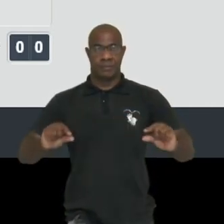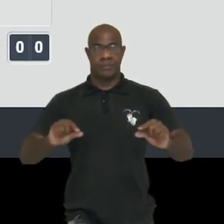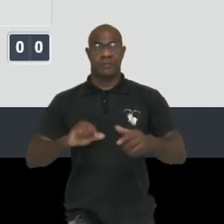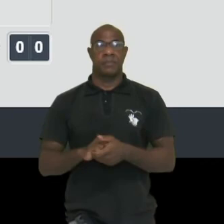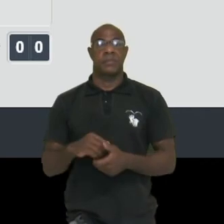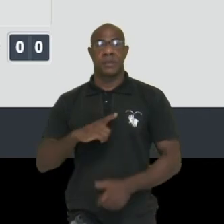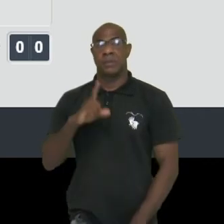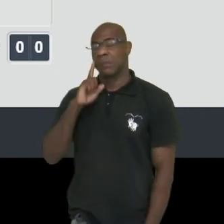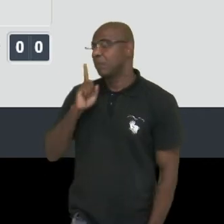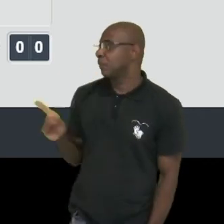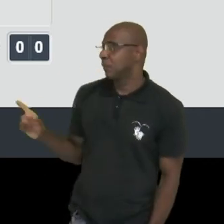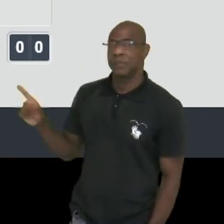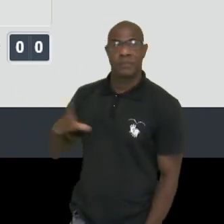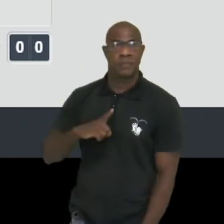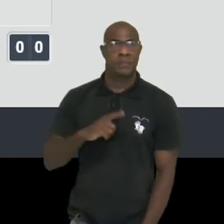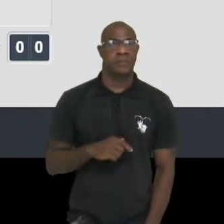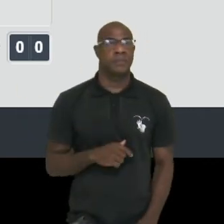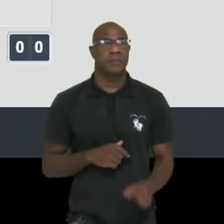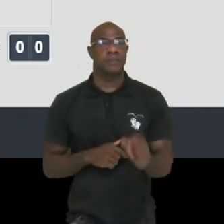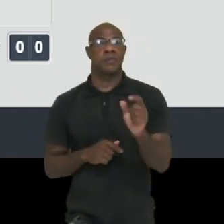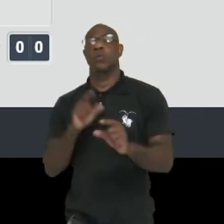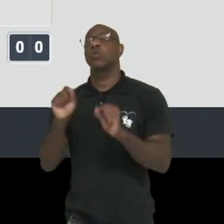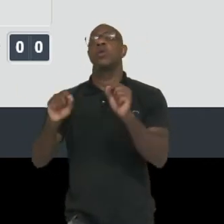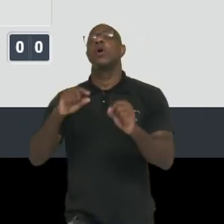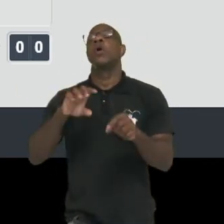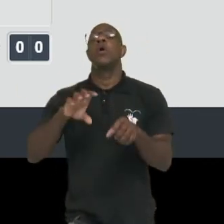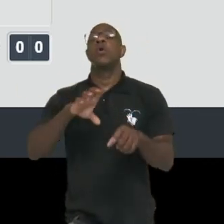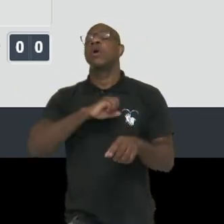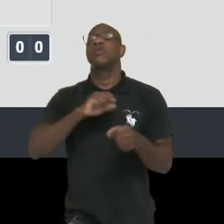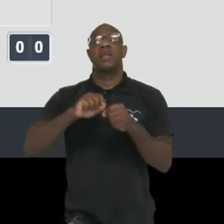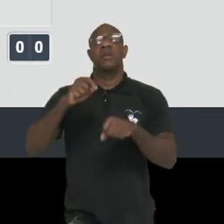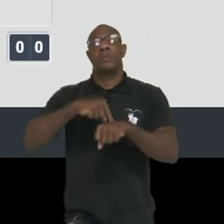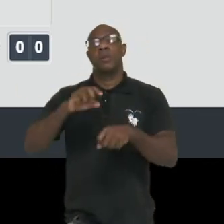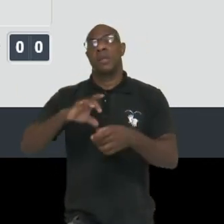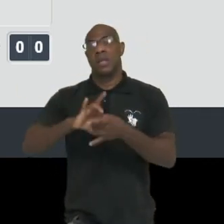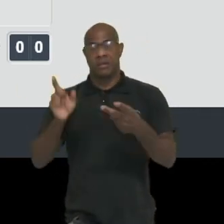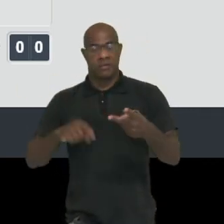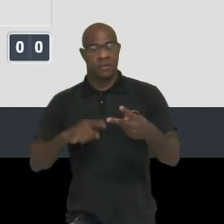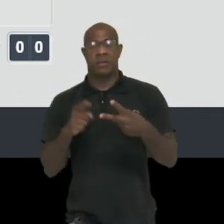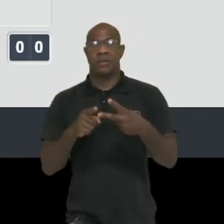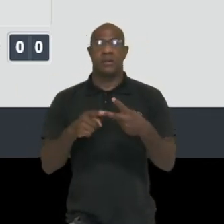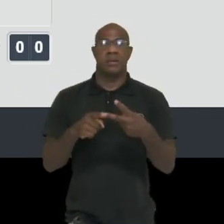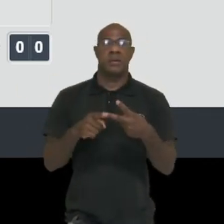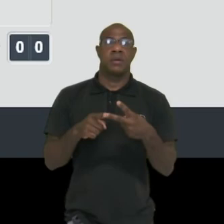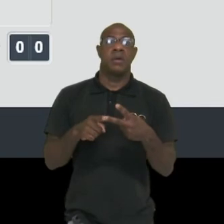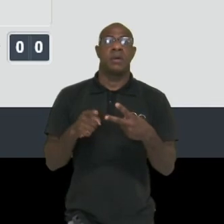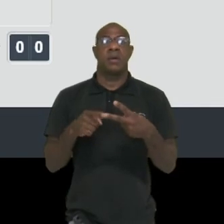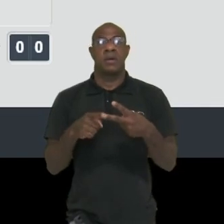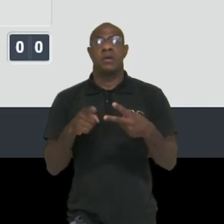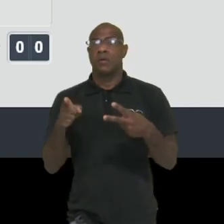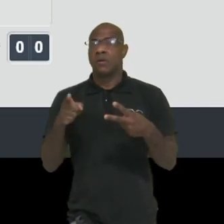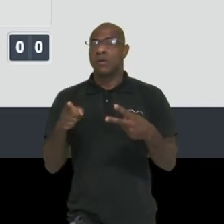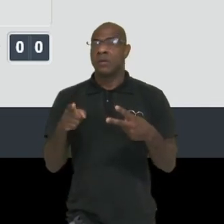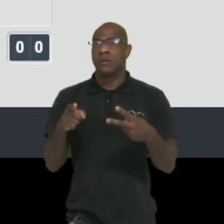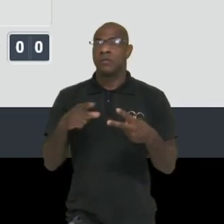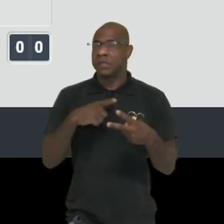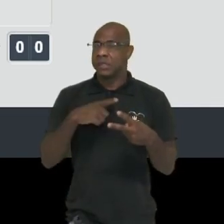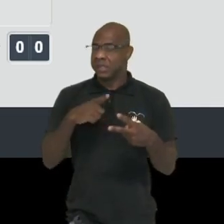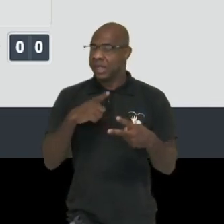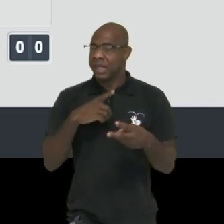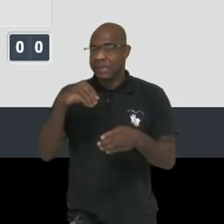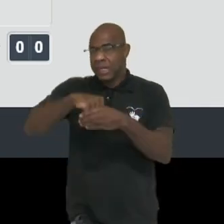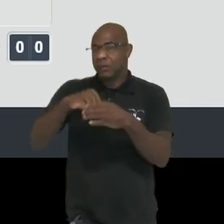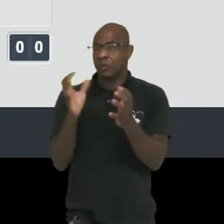aqui nós temos o que você gosta de fazer no seu tempo livre. Ou a segunda, você pertence a algum grupo,